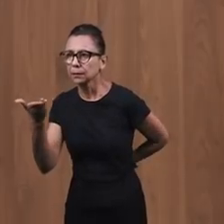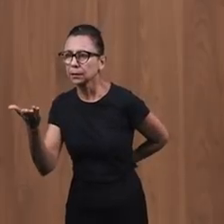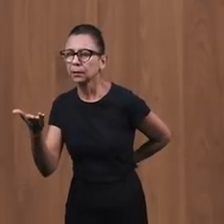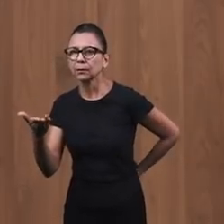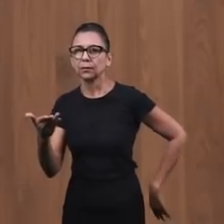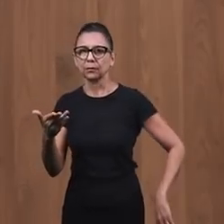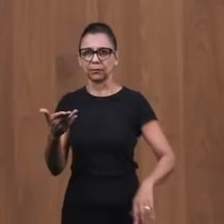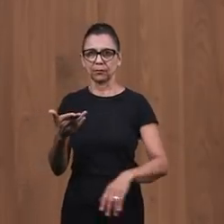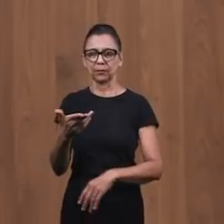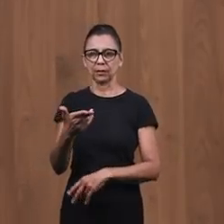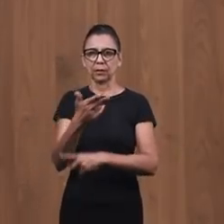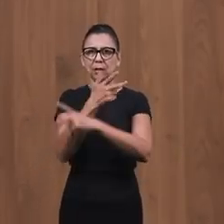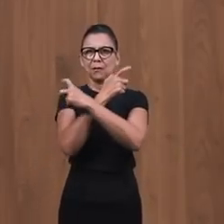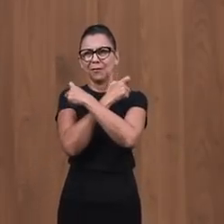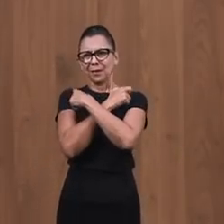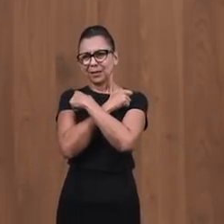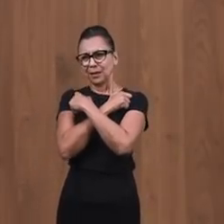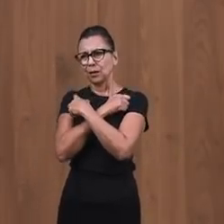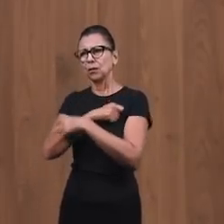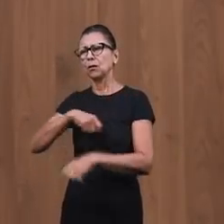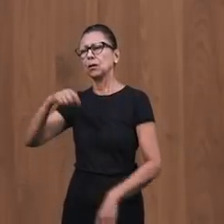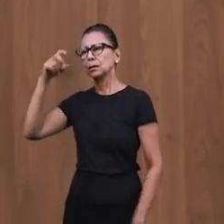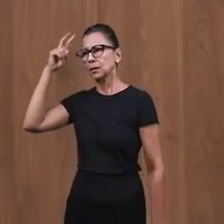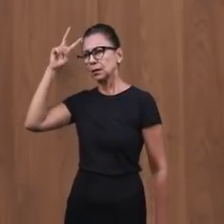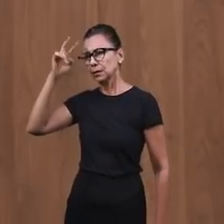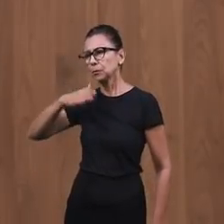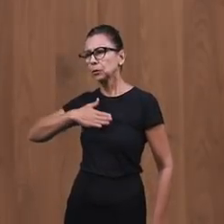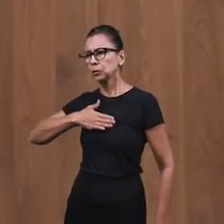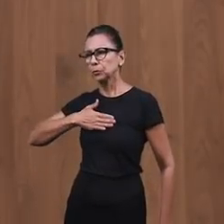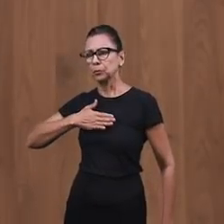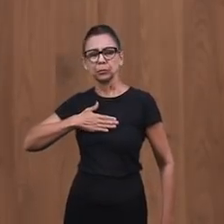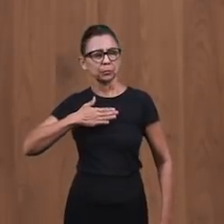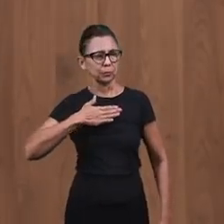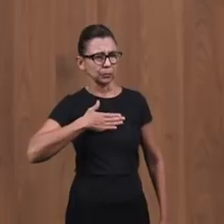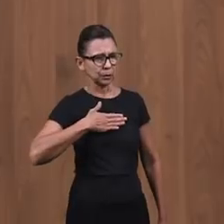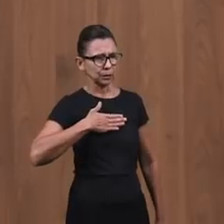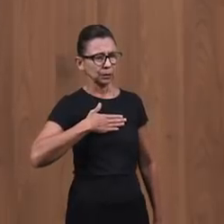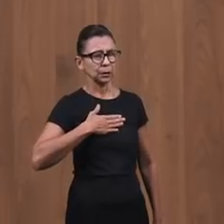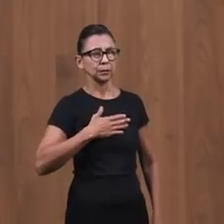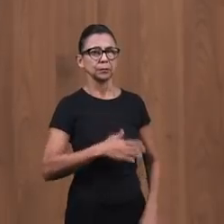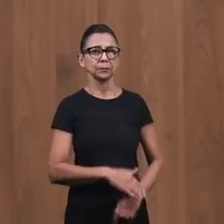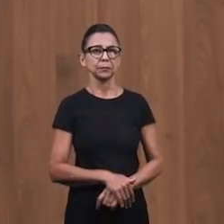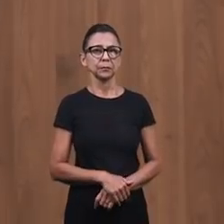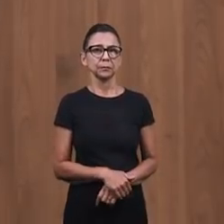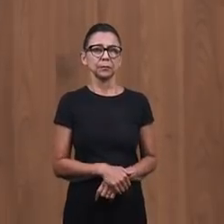dias, você lembra de mim, que estou aqui nessa prisão injustamente.